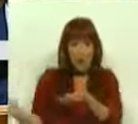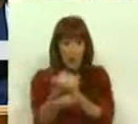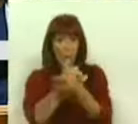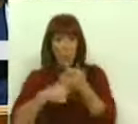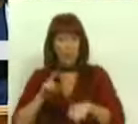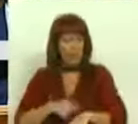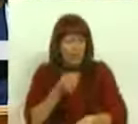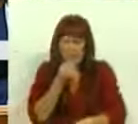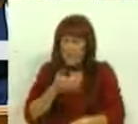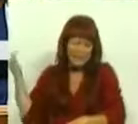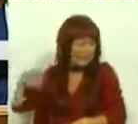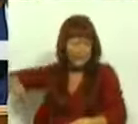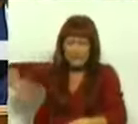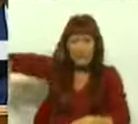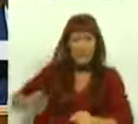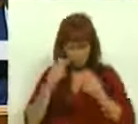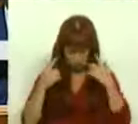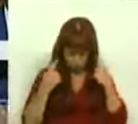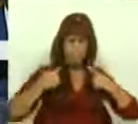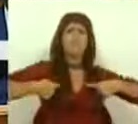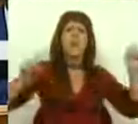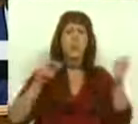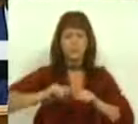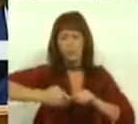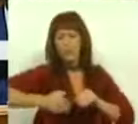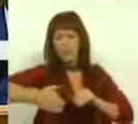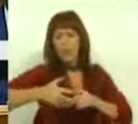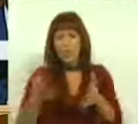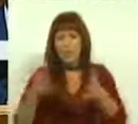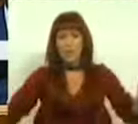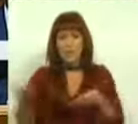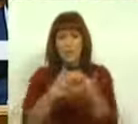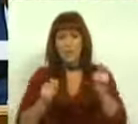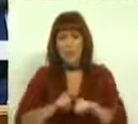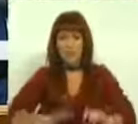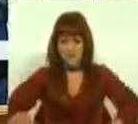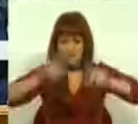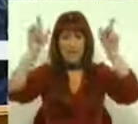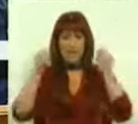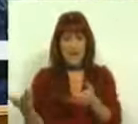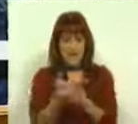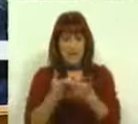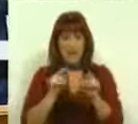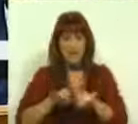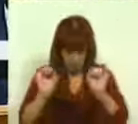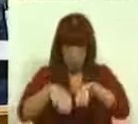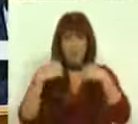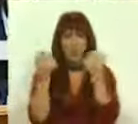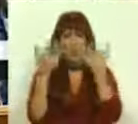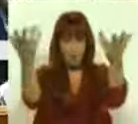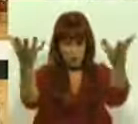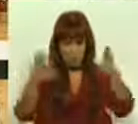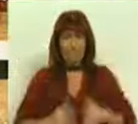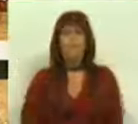recuperarmos o tempo perdido e para nos projetarmos para um novo ciclo de crescimento económico e de desenvolvimento económico e social.